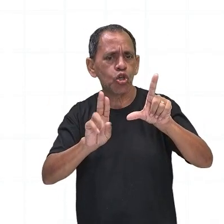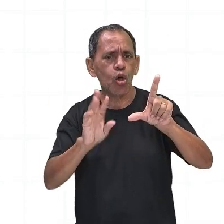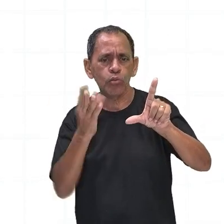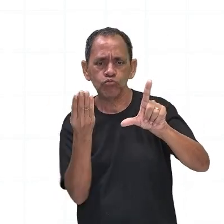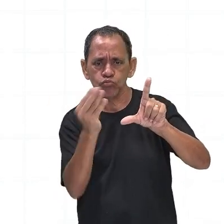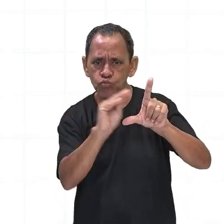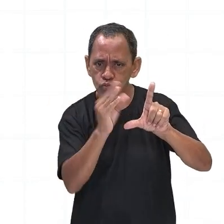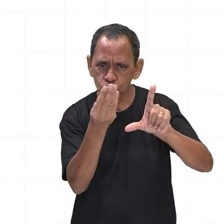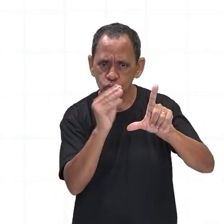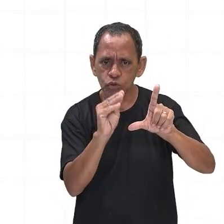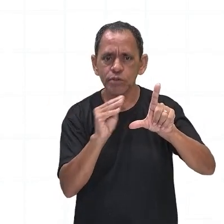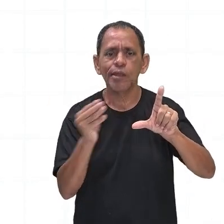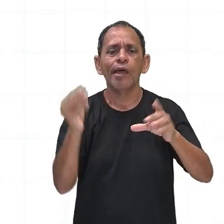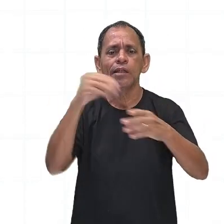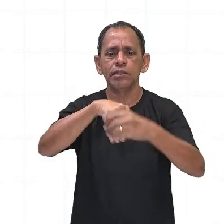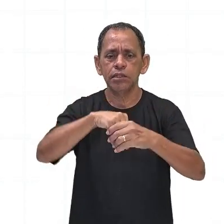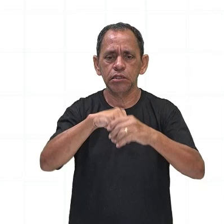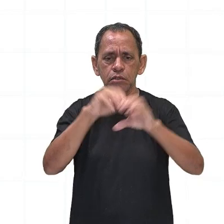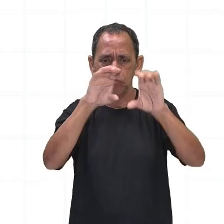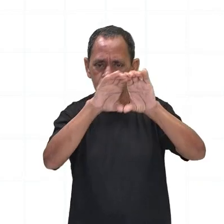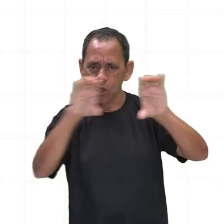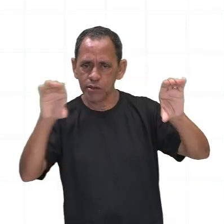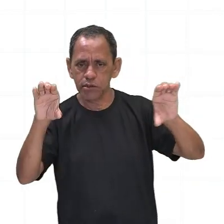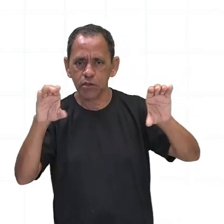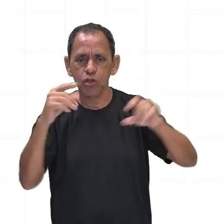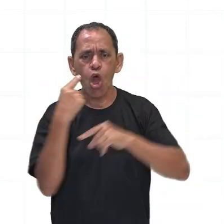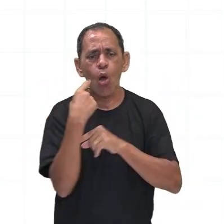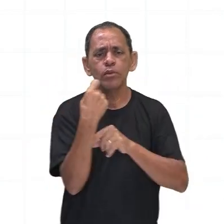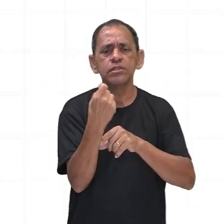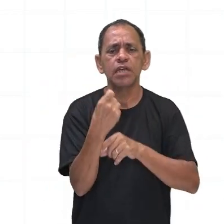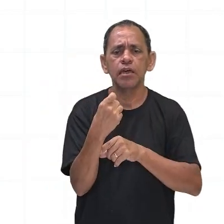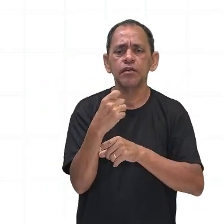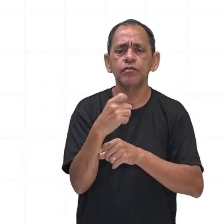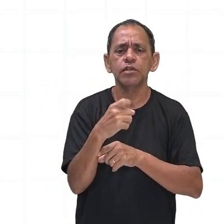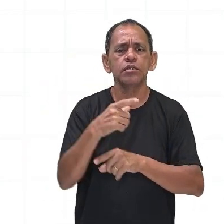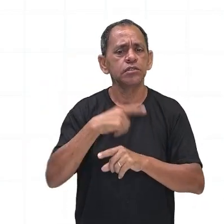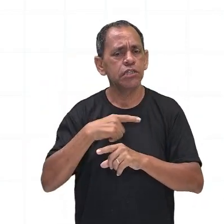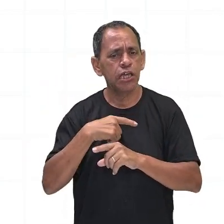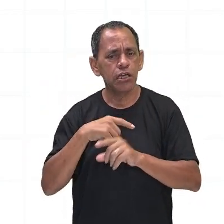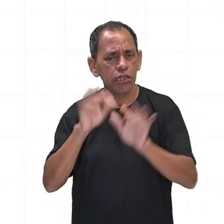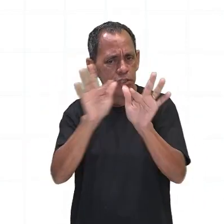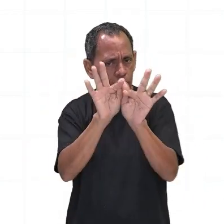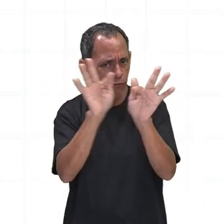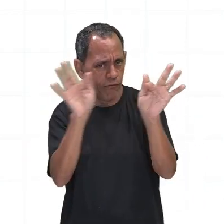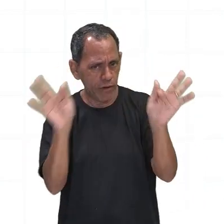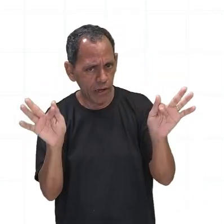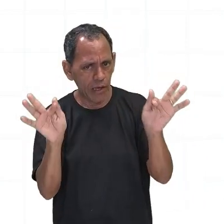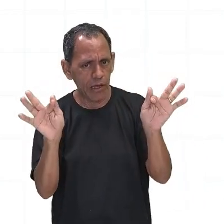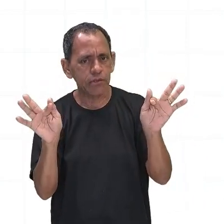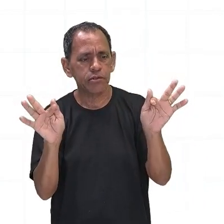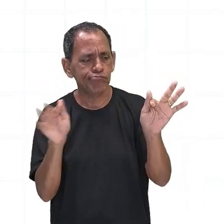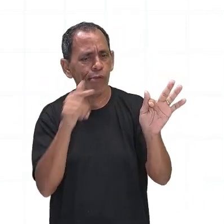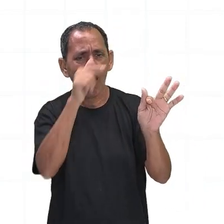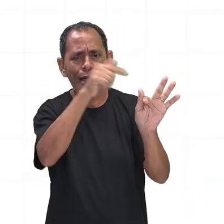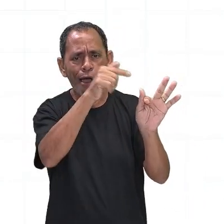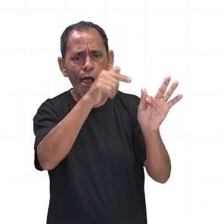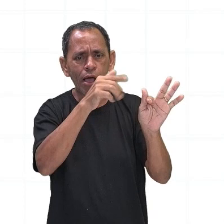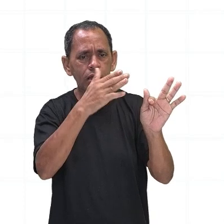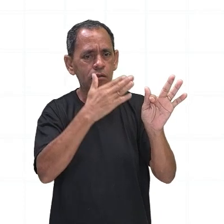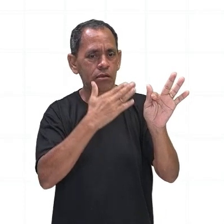feliz, dentro de uma oração. Observem que nós temos aqui a frase, certo? A oração. A